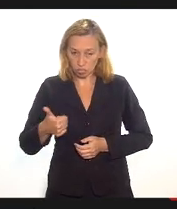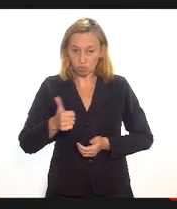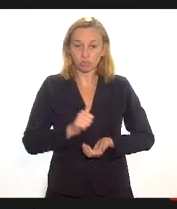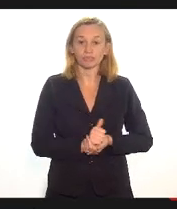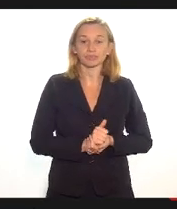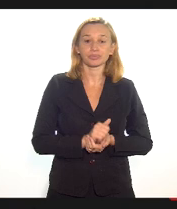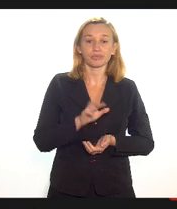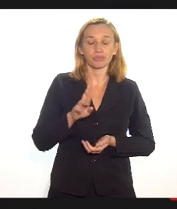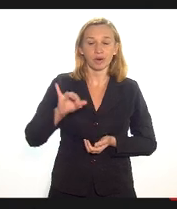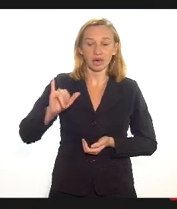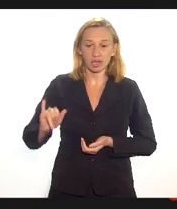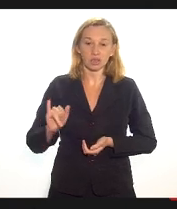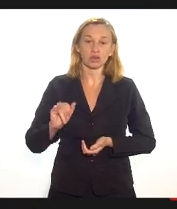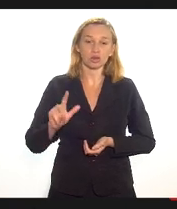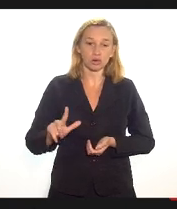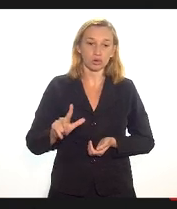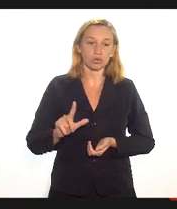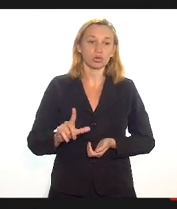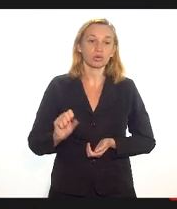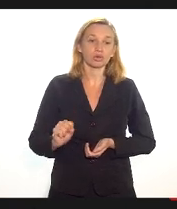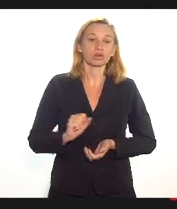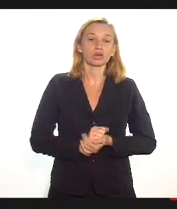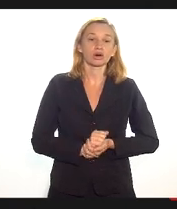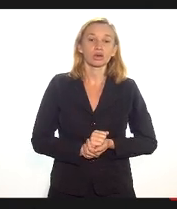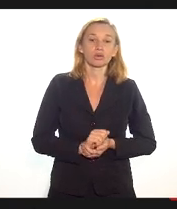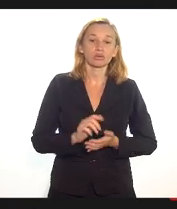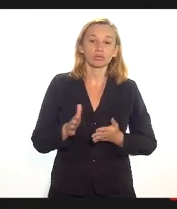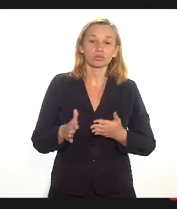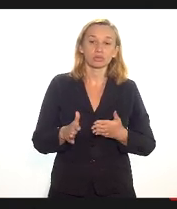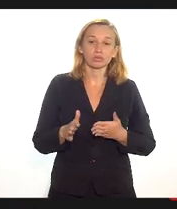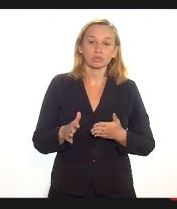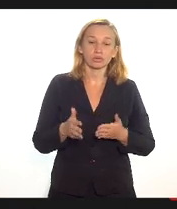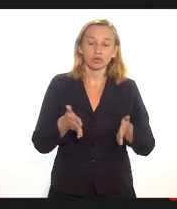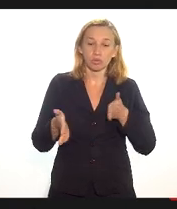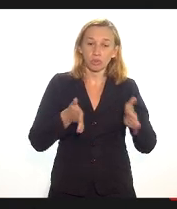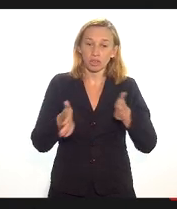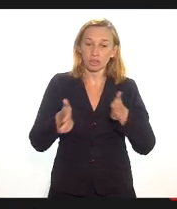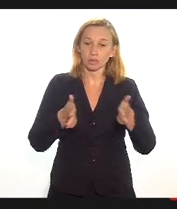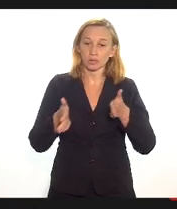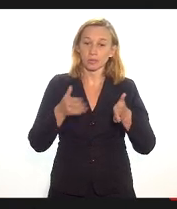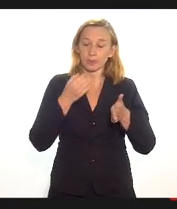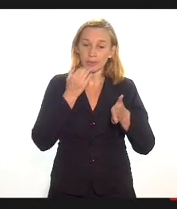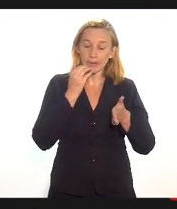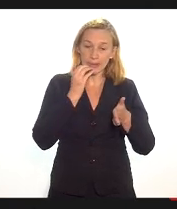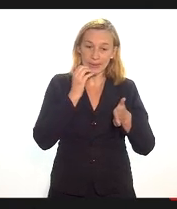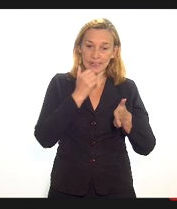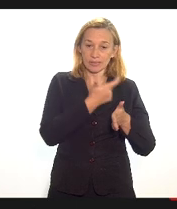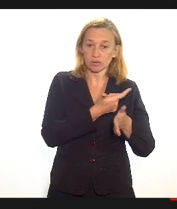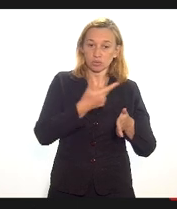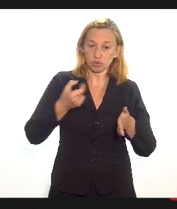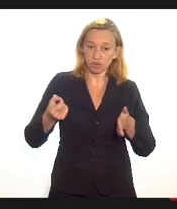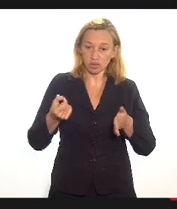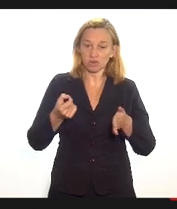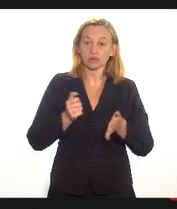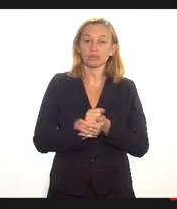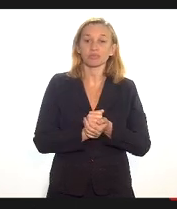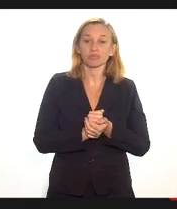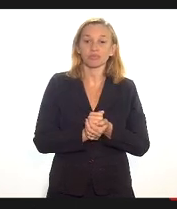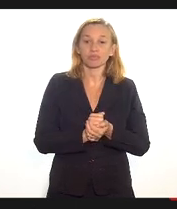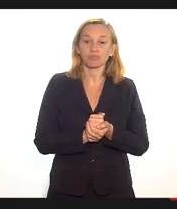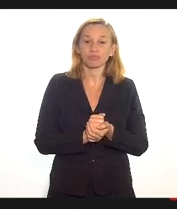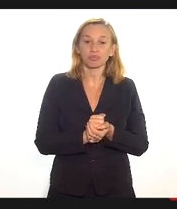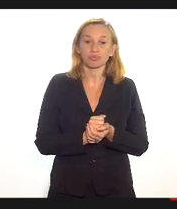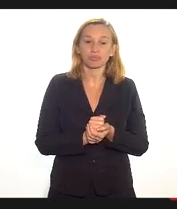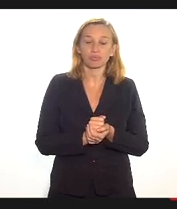quando avaliarmos o período de 2020,